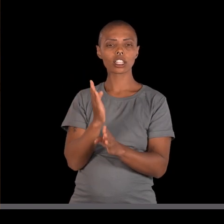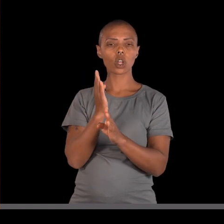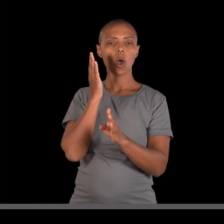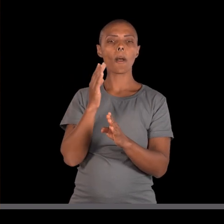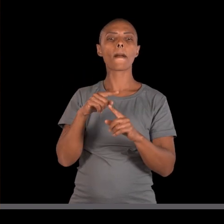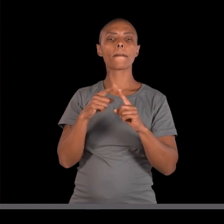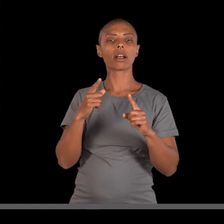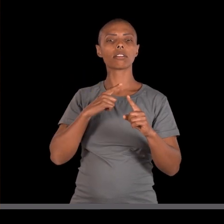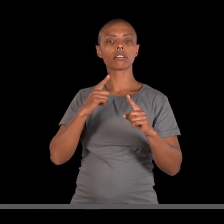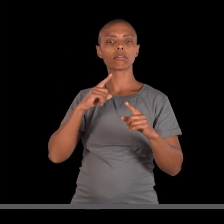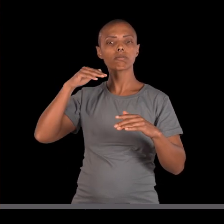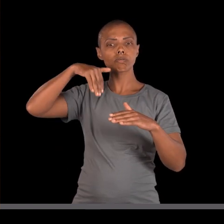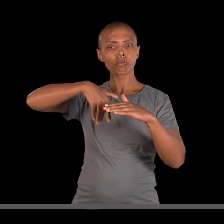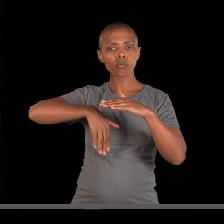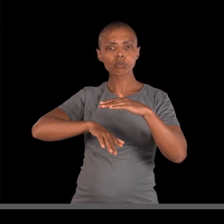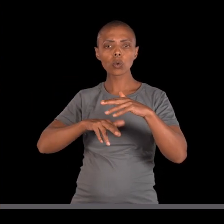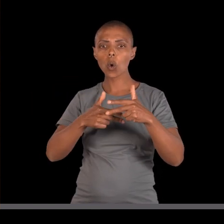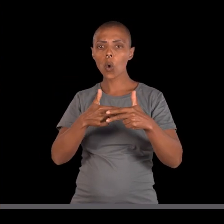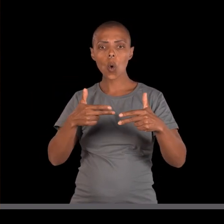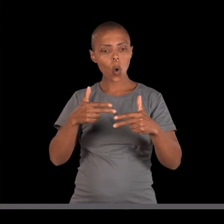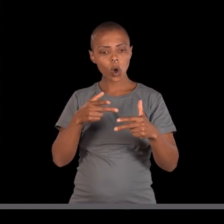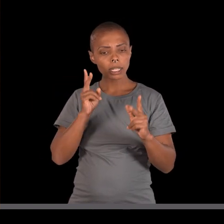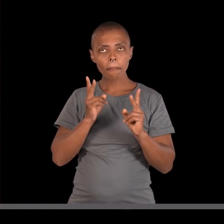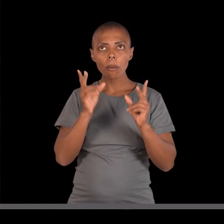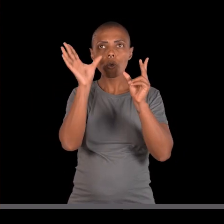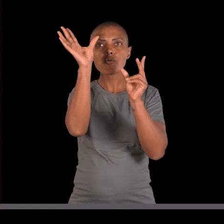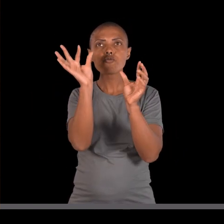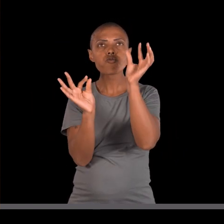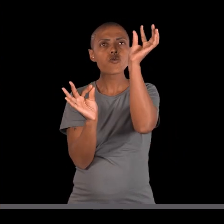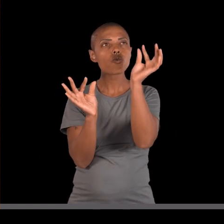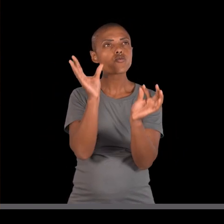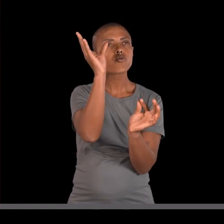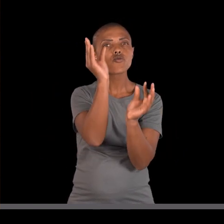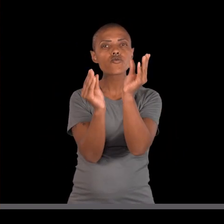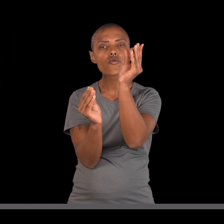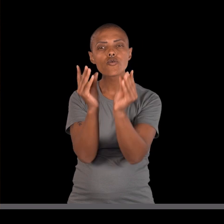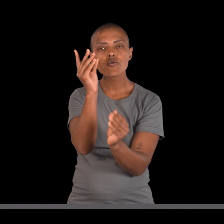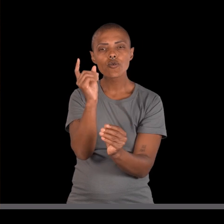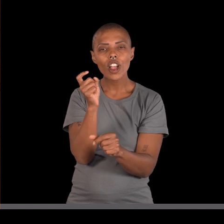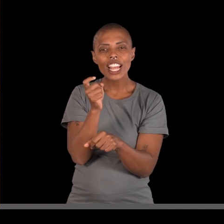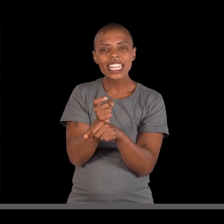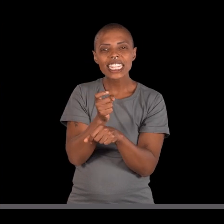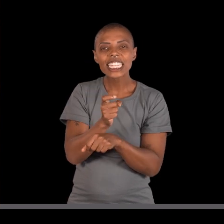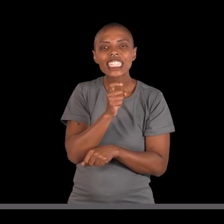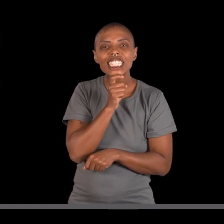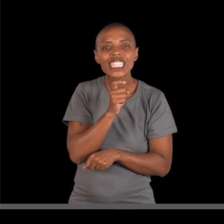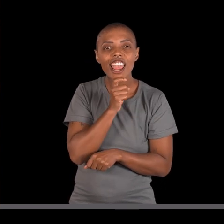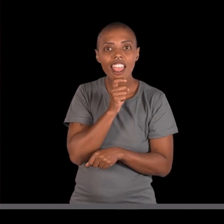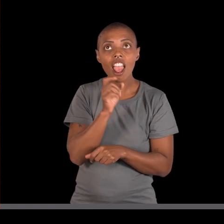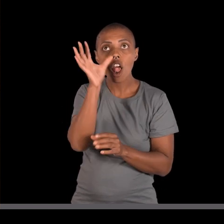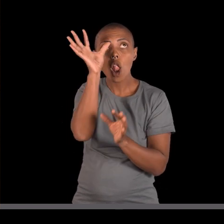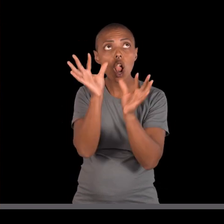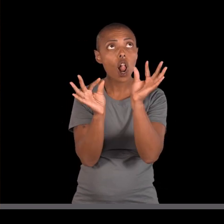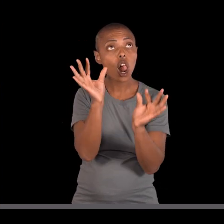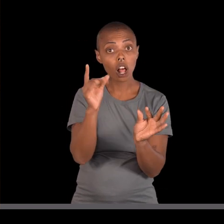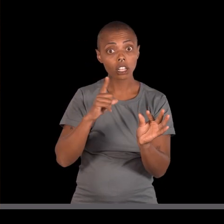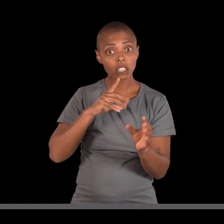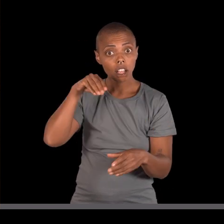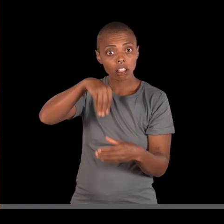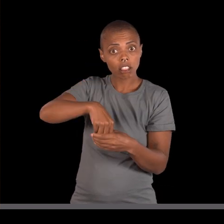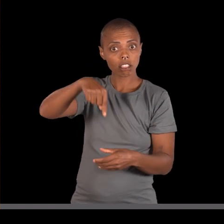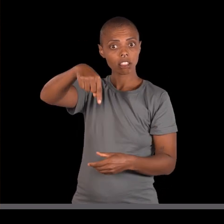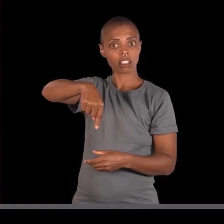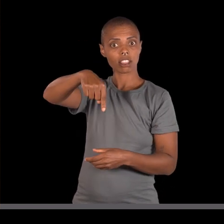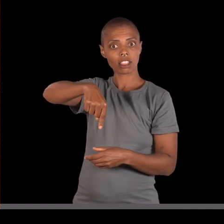caverna ficou submersa, contudo, preservou as suas estalactites, né, que é aquelas formações, né,